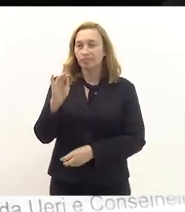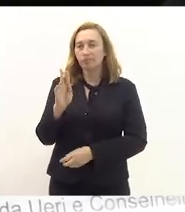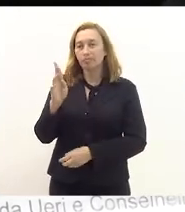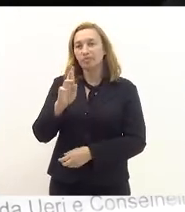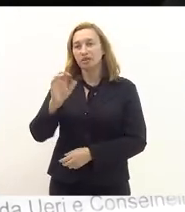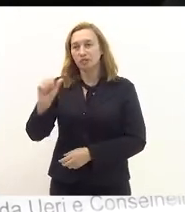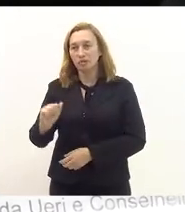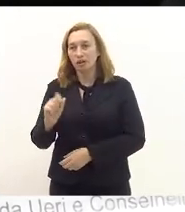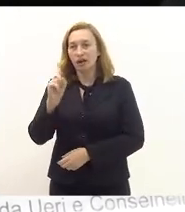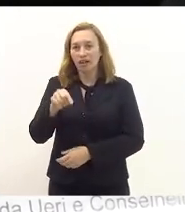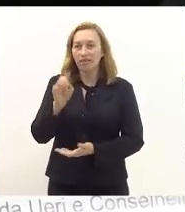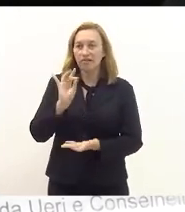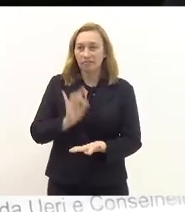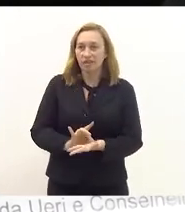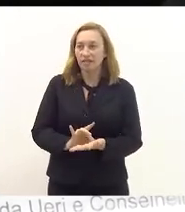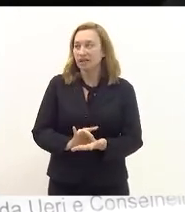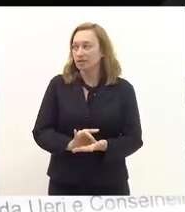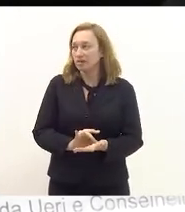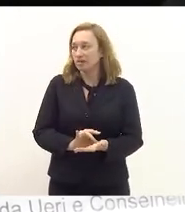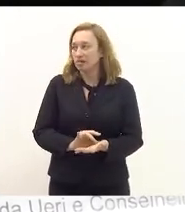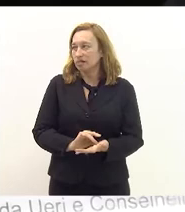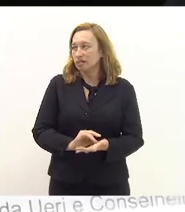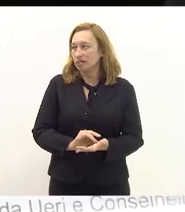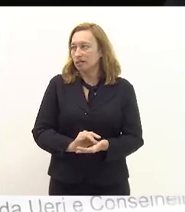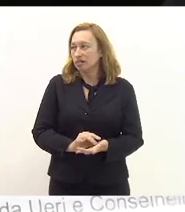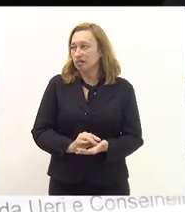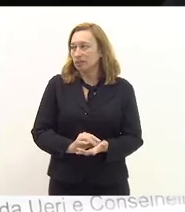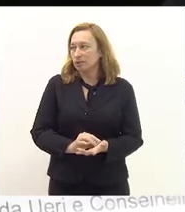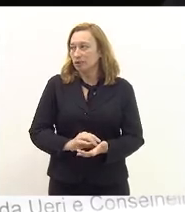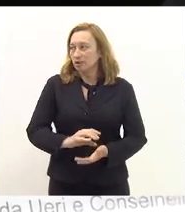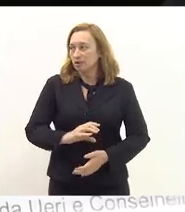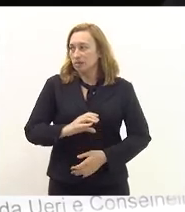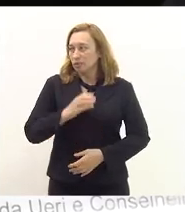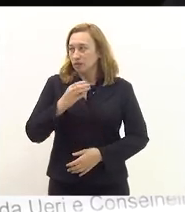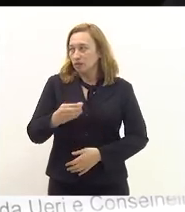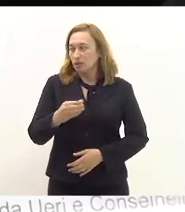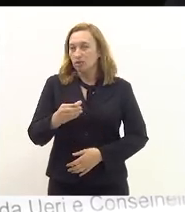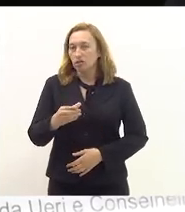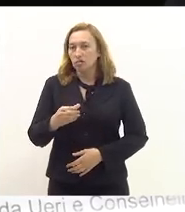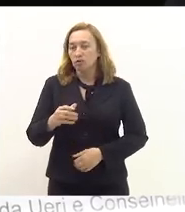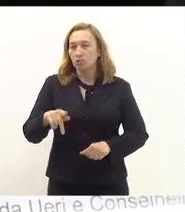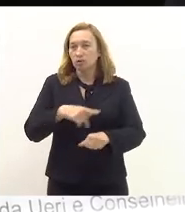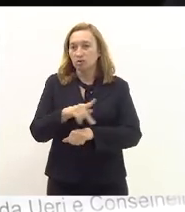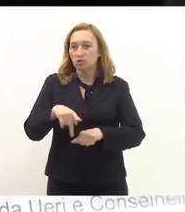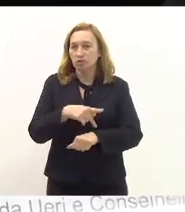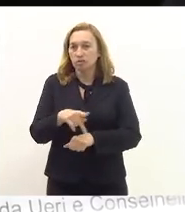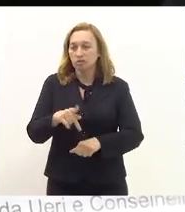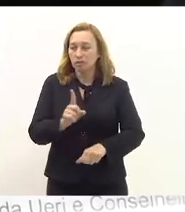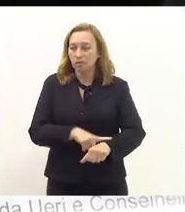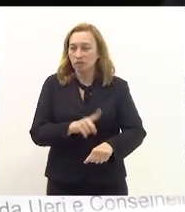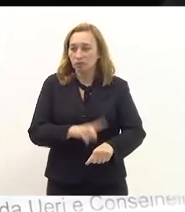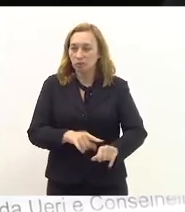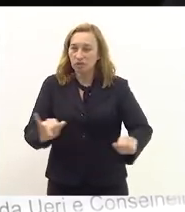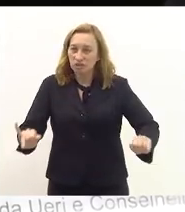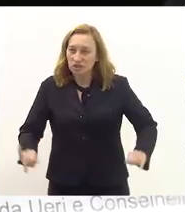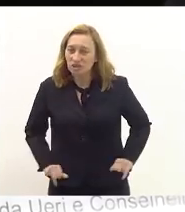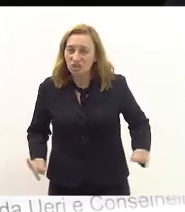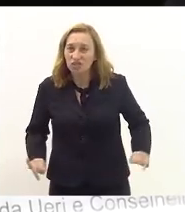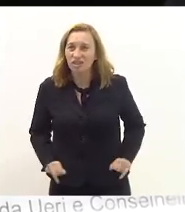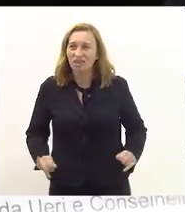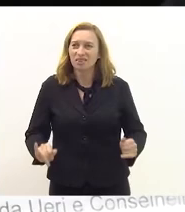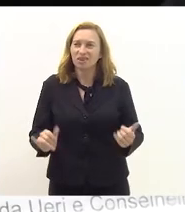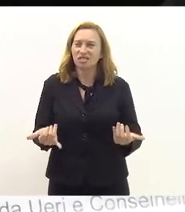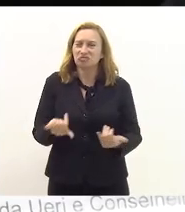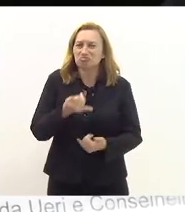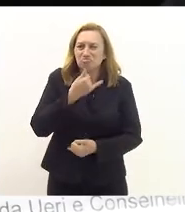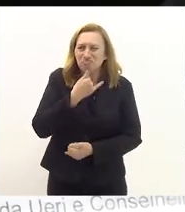é verdadeiramente um herói da pátria. E nestes tempos de trevas, de ódios,